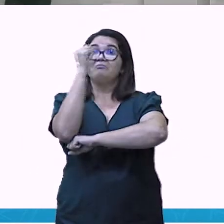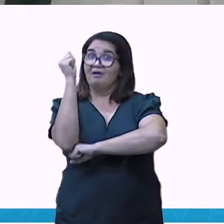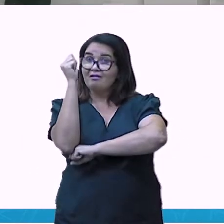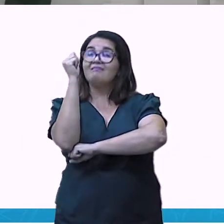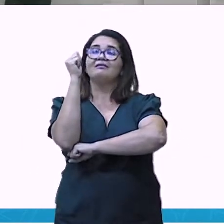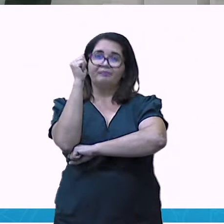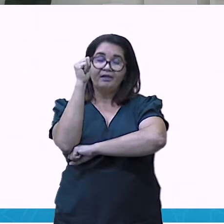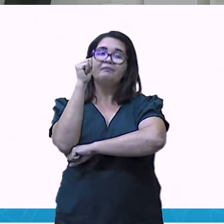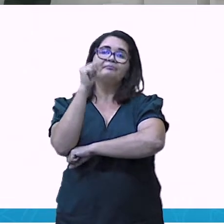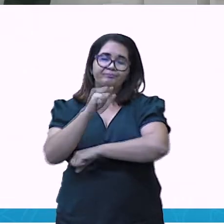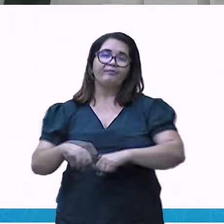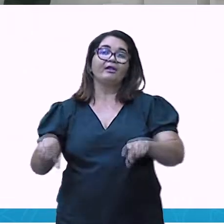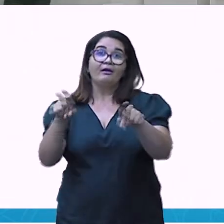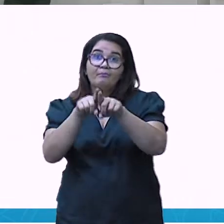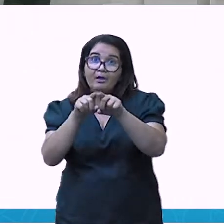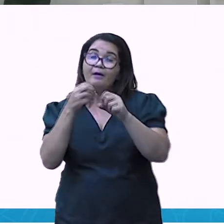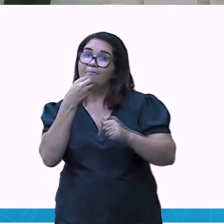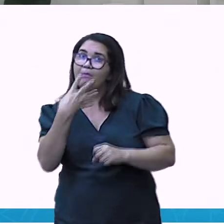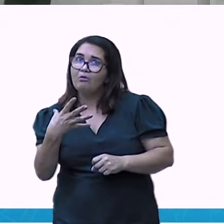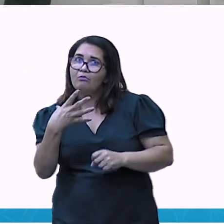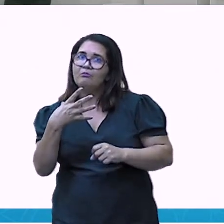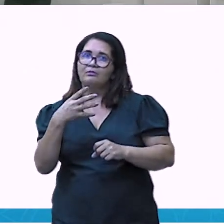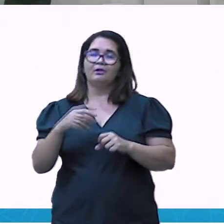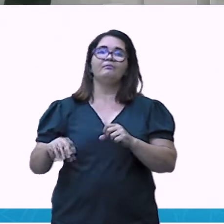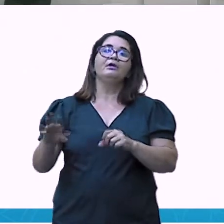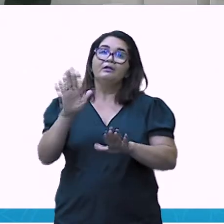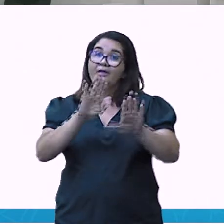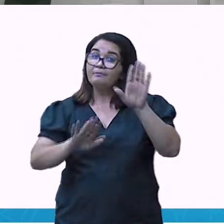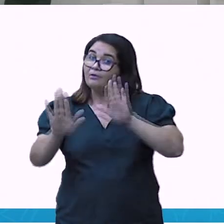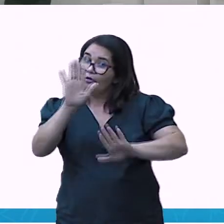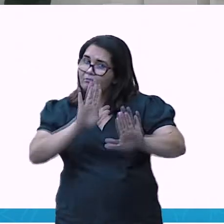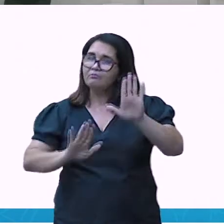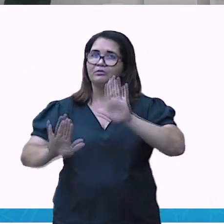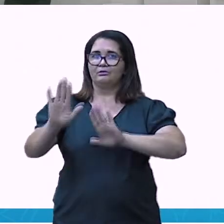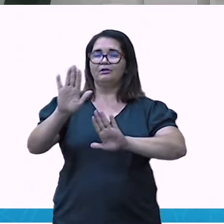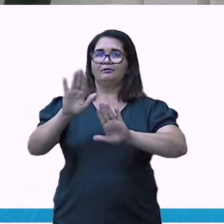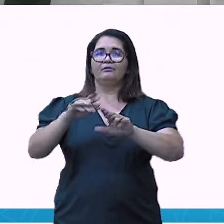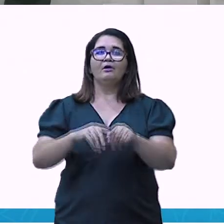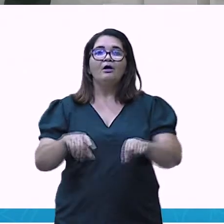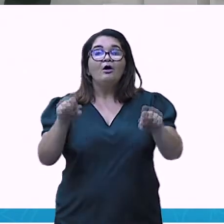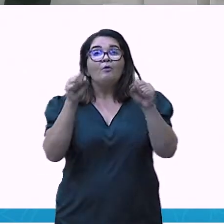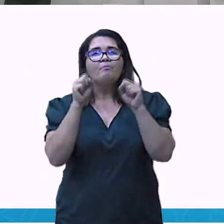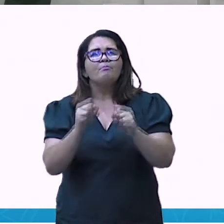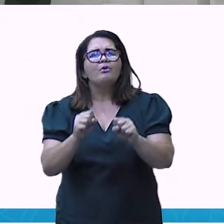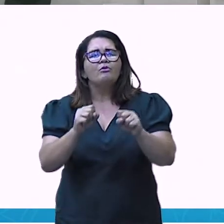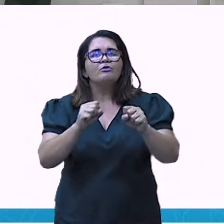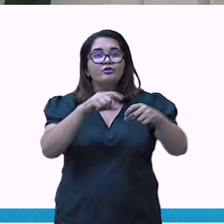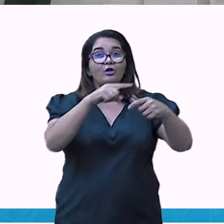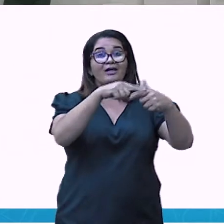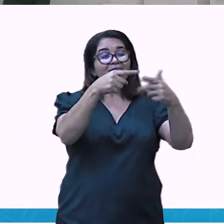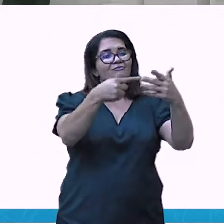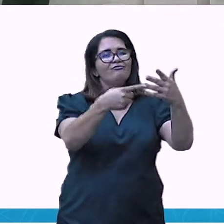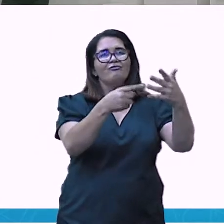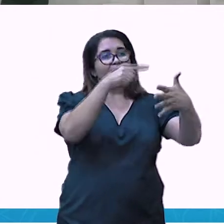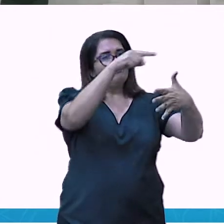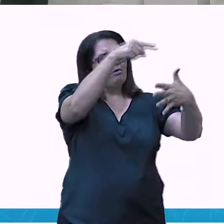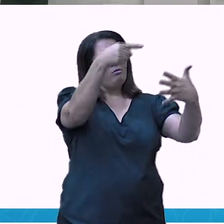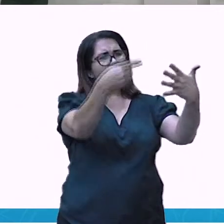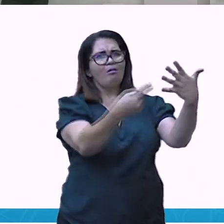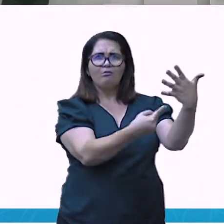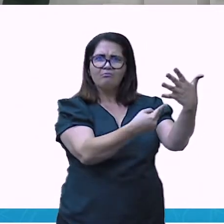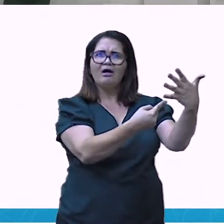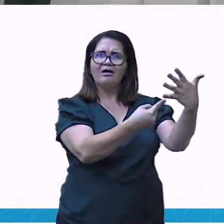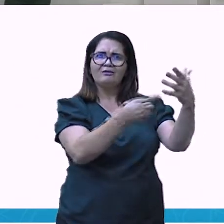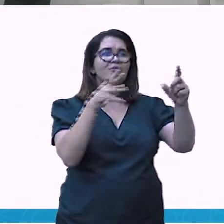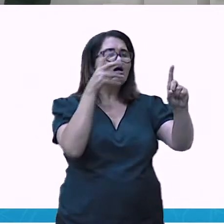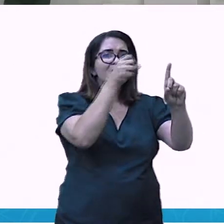Quedas, choques elétricos, cortes, queimaduras, asfixia,